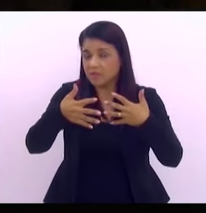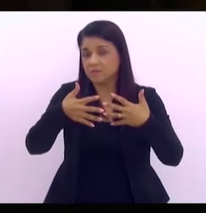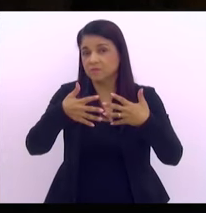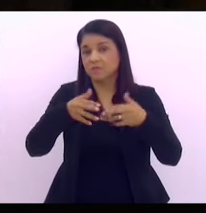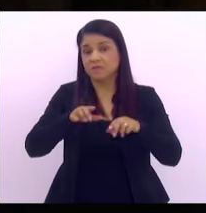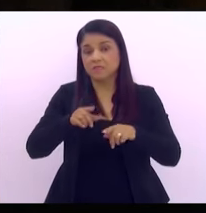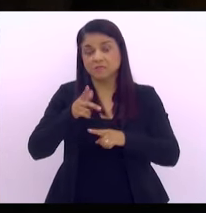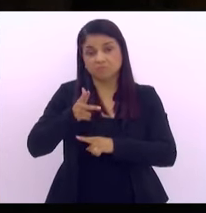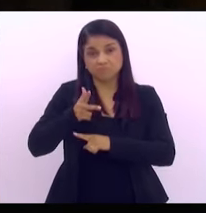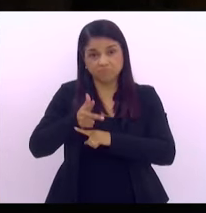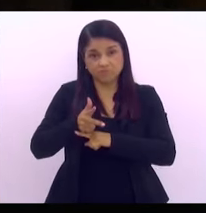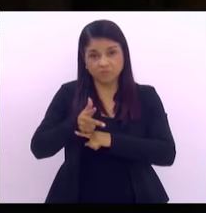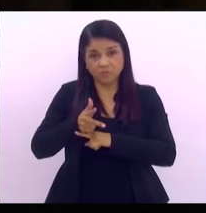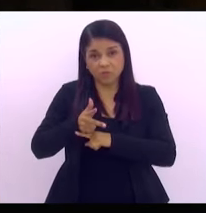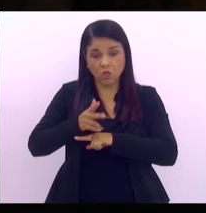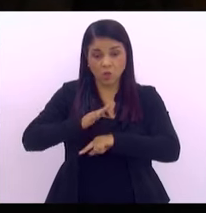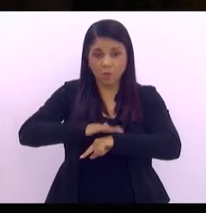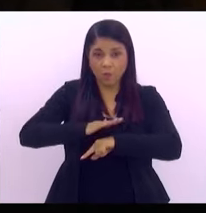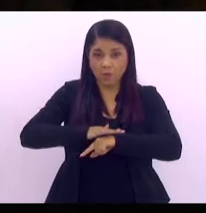é, mas